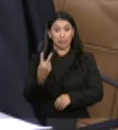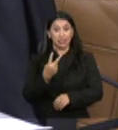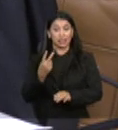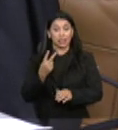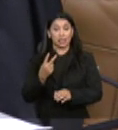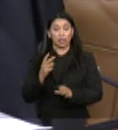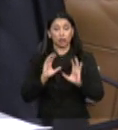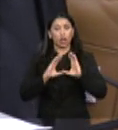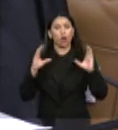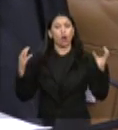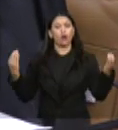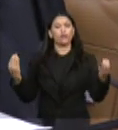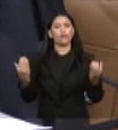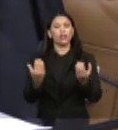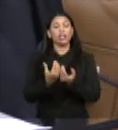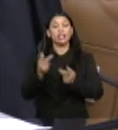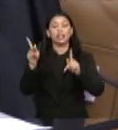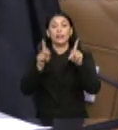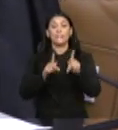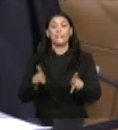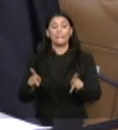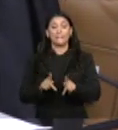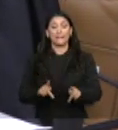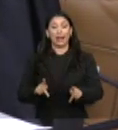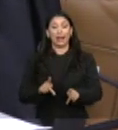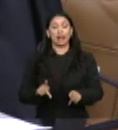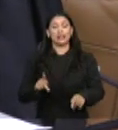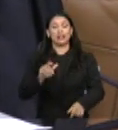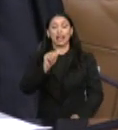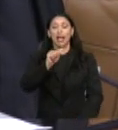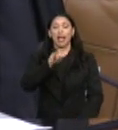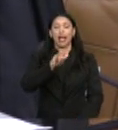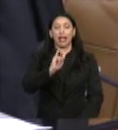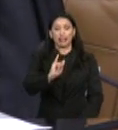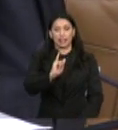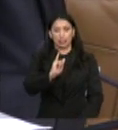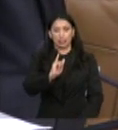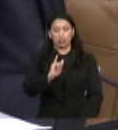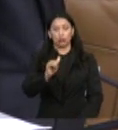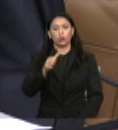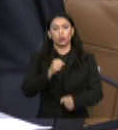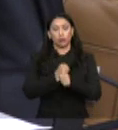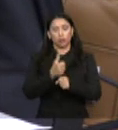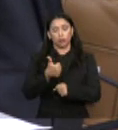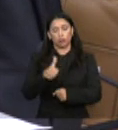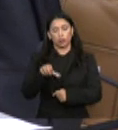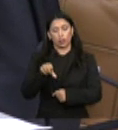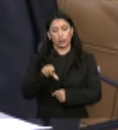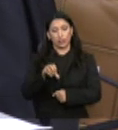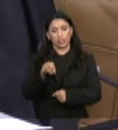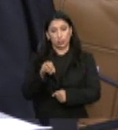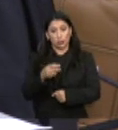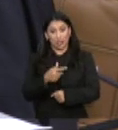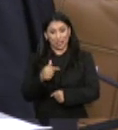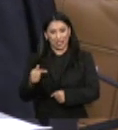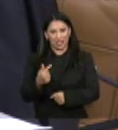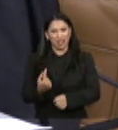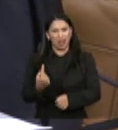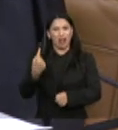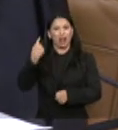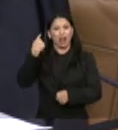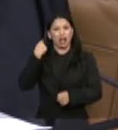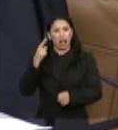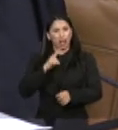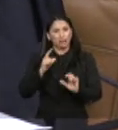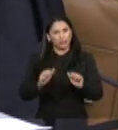conferência internacional de paz em Haia no ano de 1907 naquela ocasião defendeu o